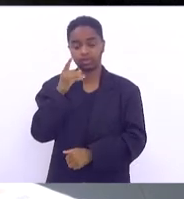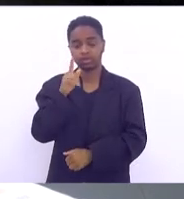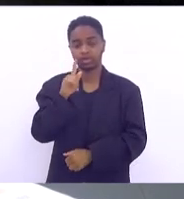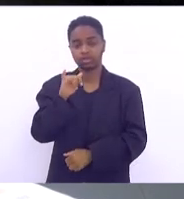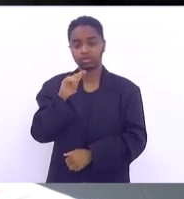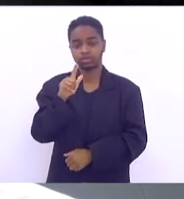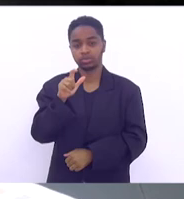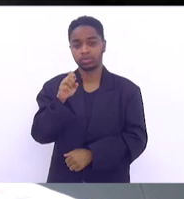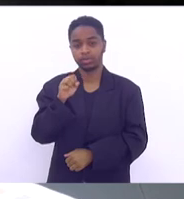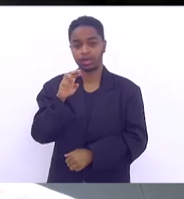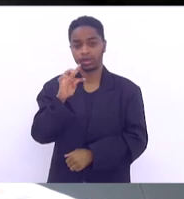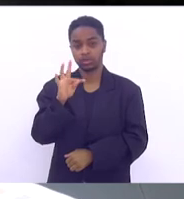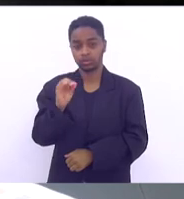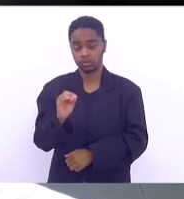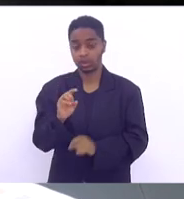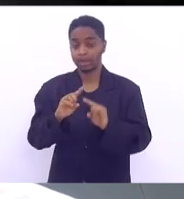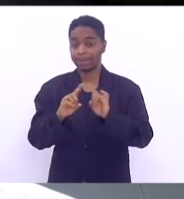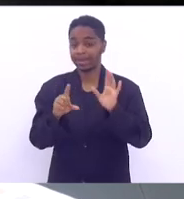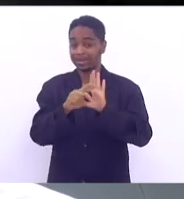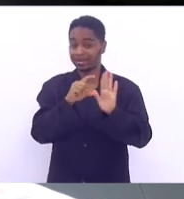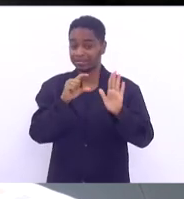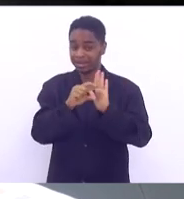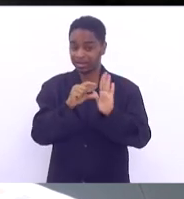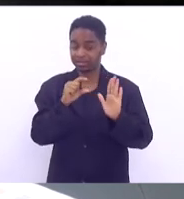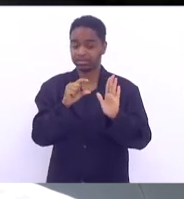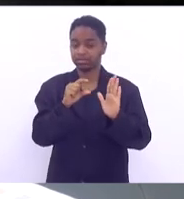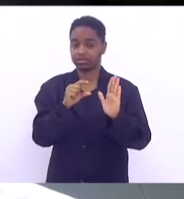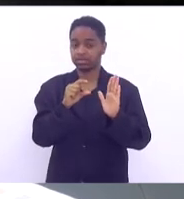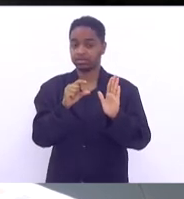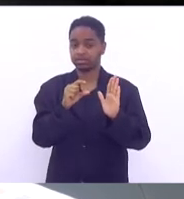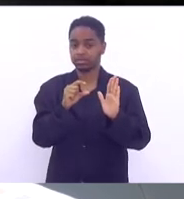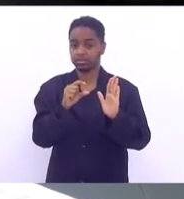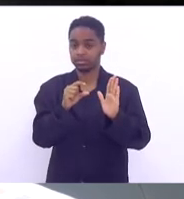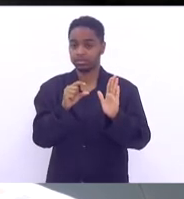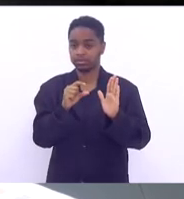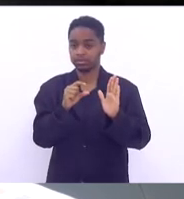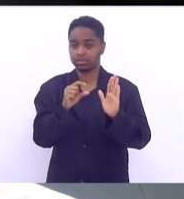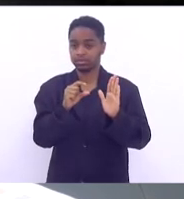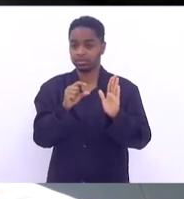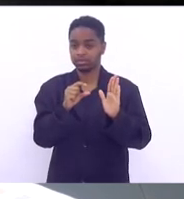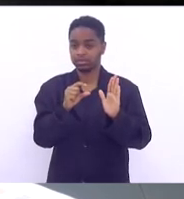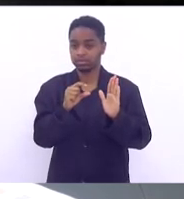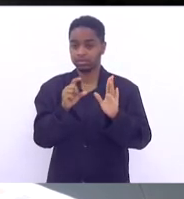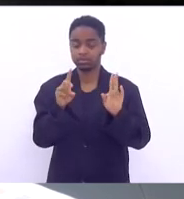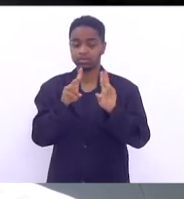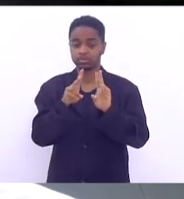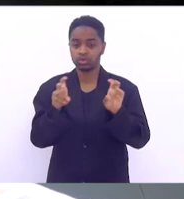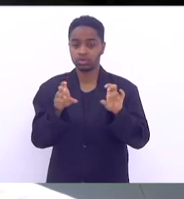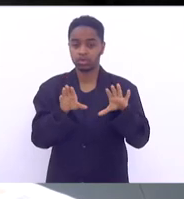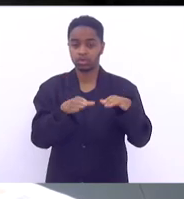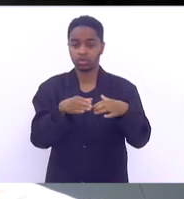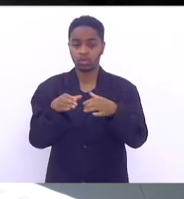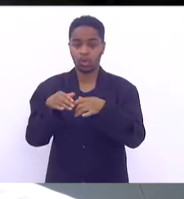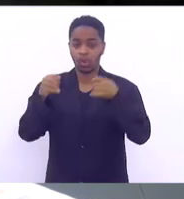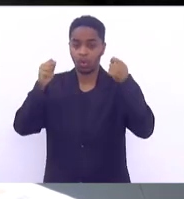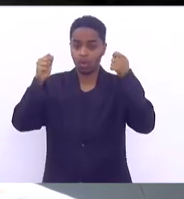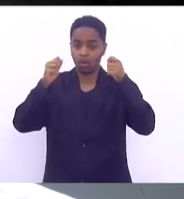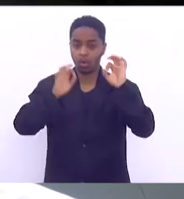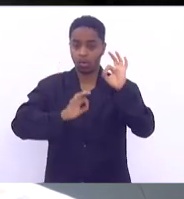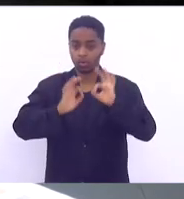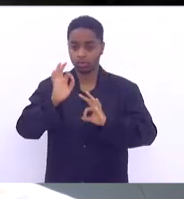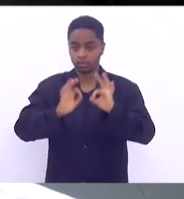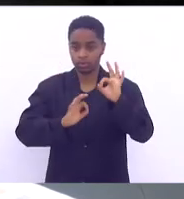Palmares. Mas a ementa dela, ela disciplina o ingresso das torcidas organizadas nos eventos esportivos. Ela